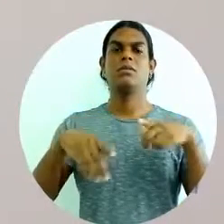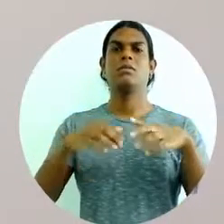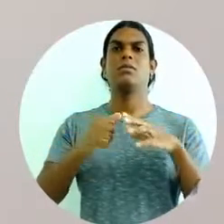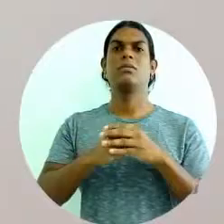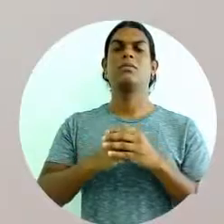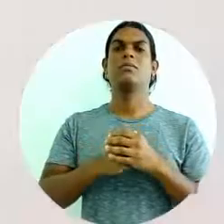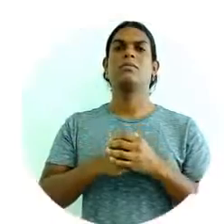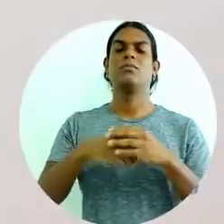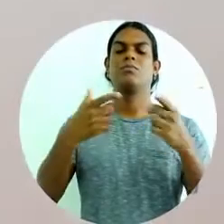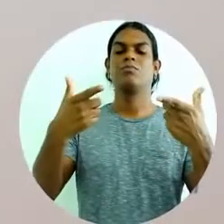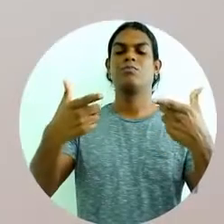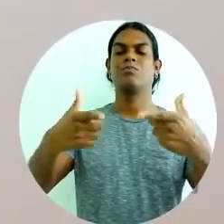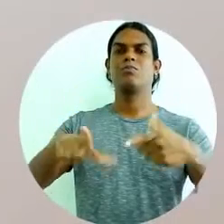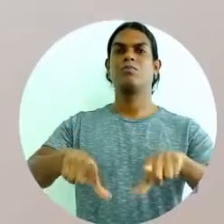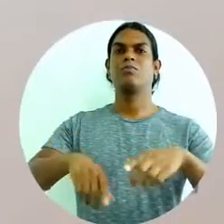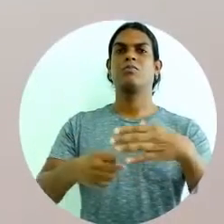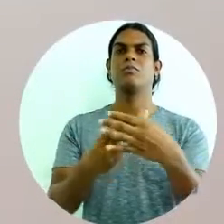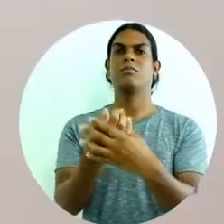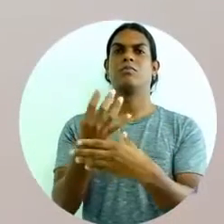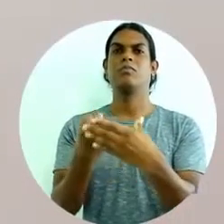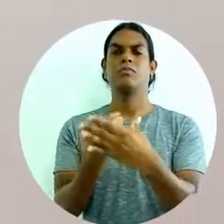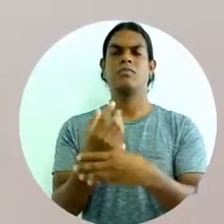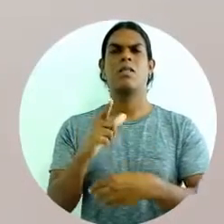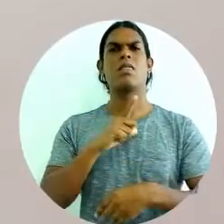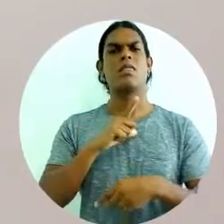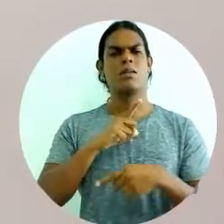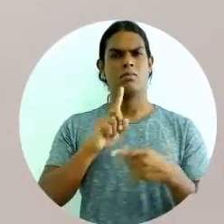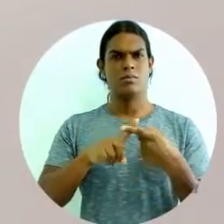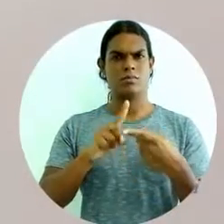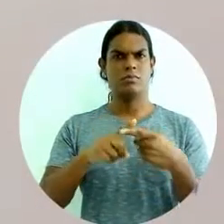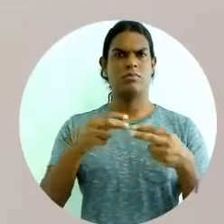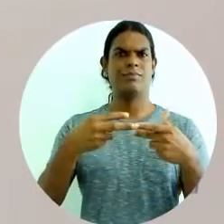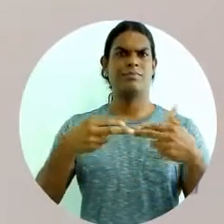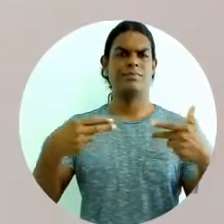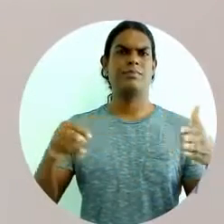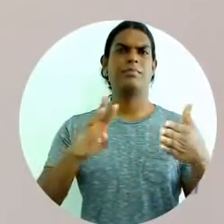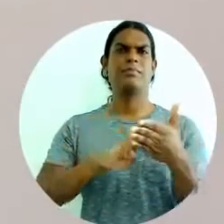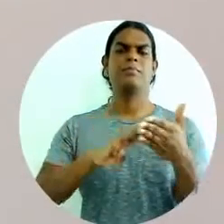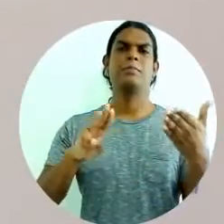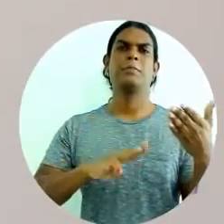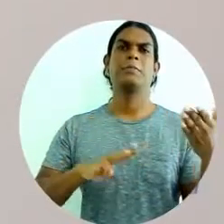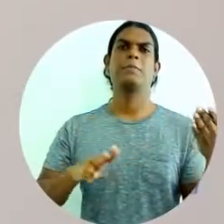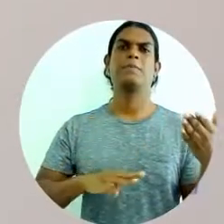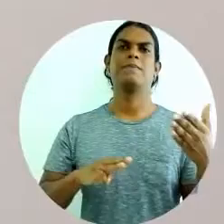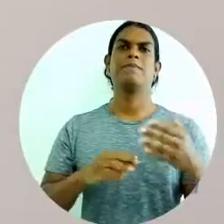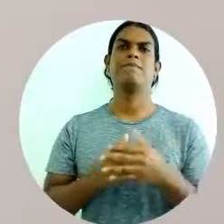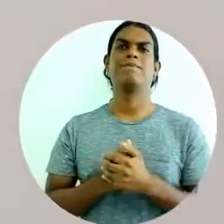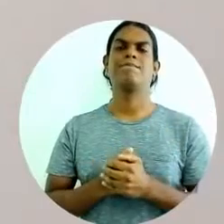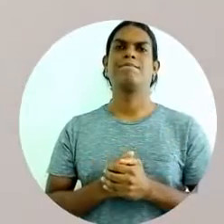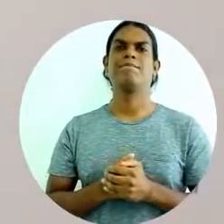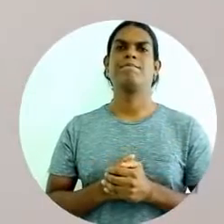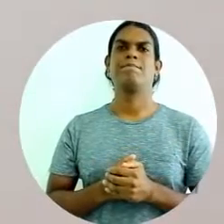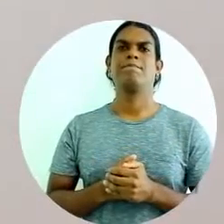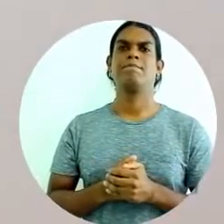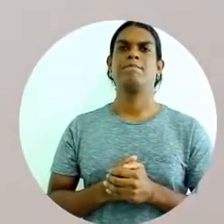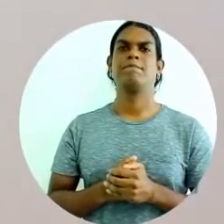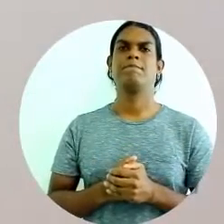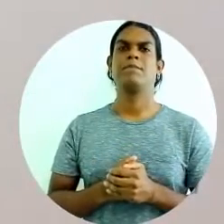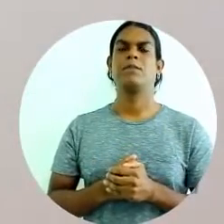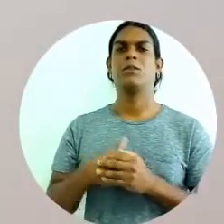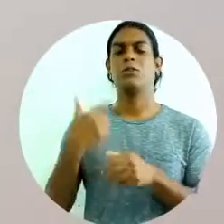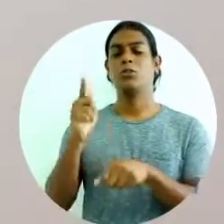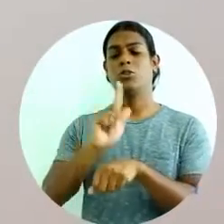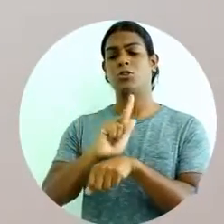por exemplo. Nós também temos outros métodos igualmente mais modernos, que é um deles,